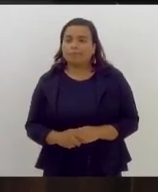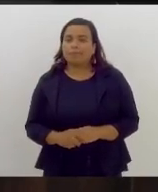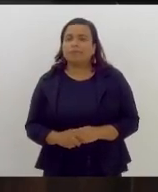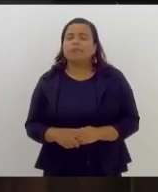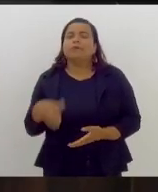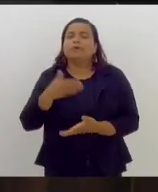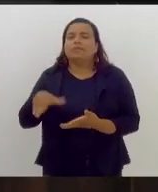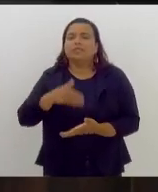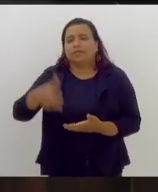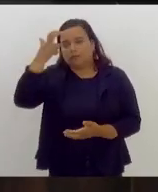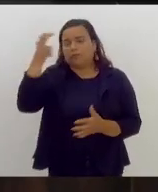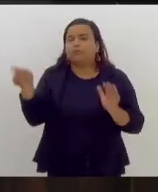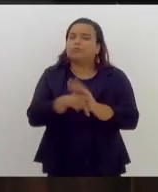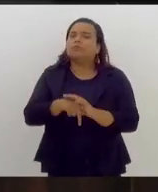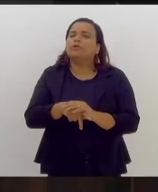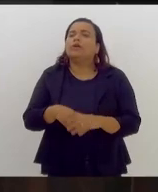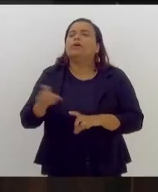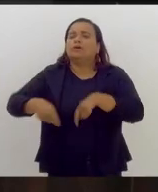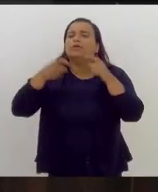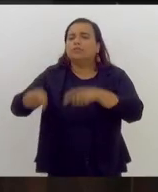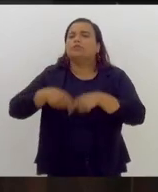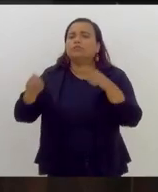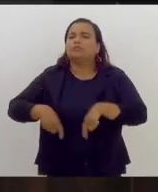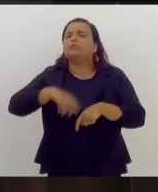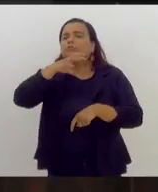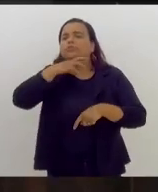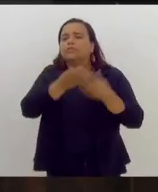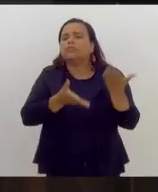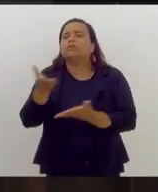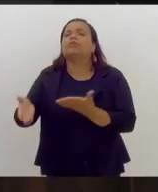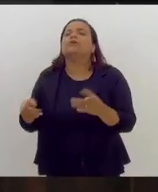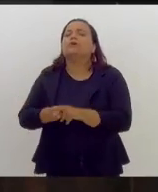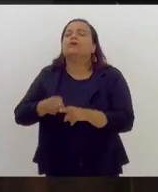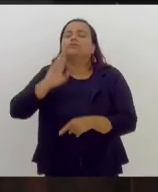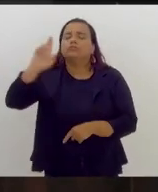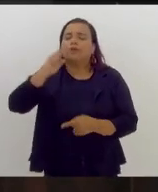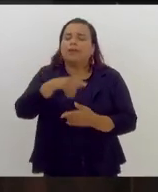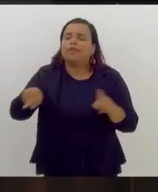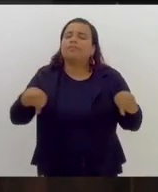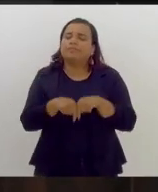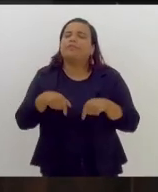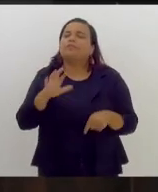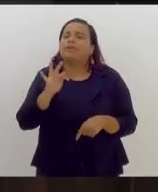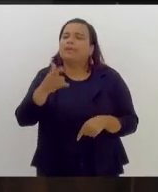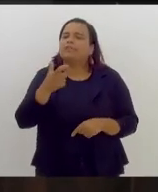Secretaria de Cultura, Agricultura e Pecuária, chefe de gabinete Nilo Sérgio Félix,